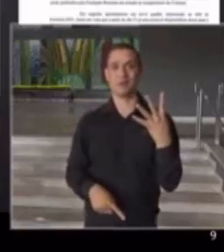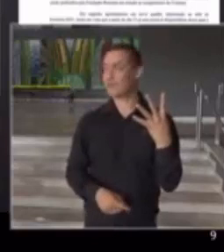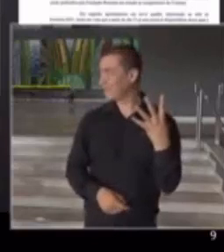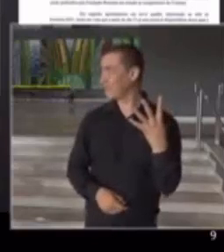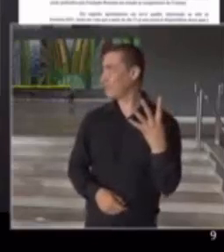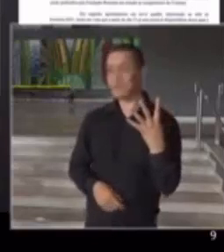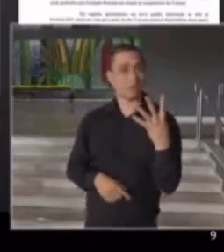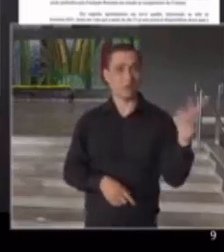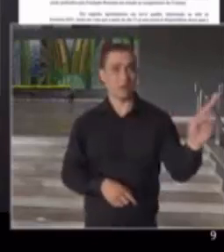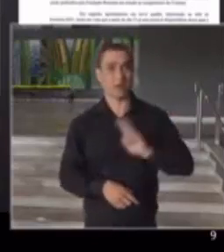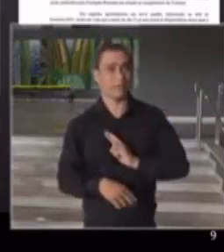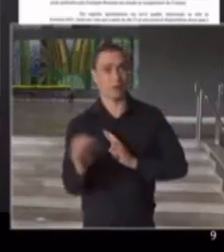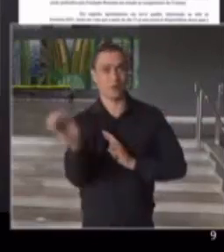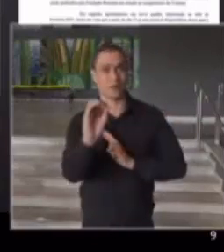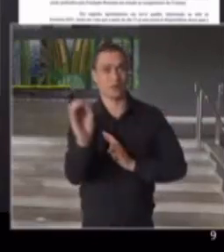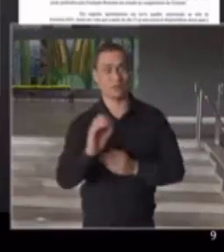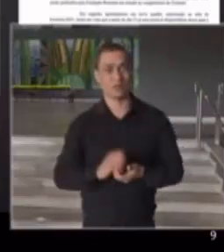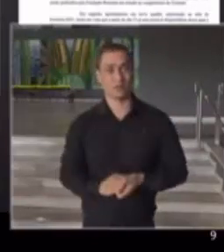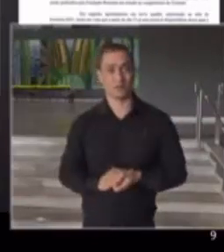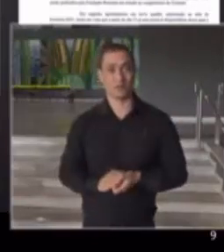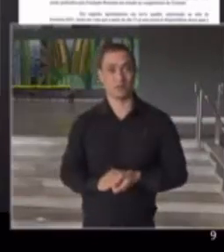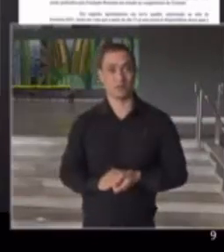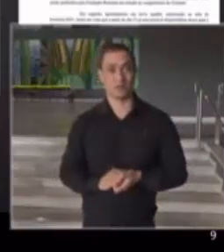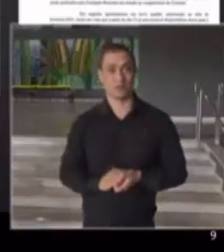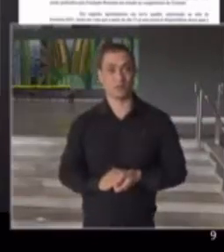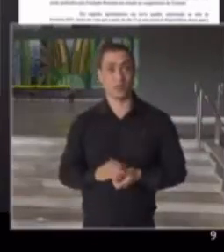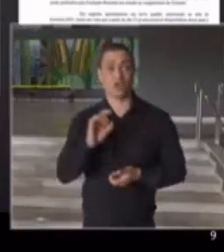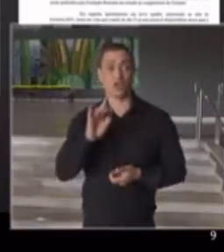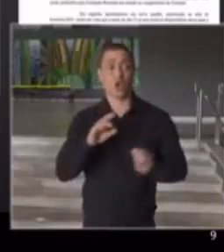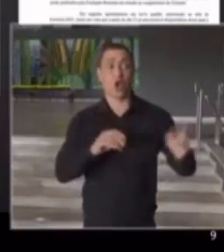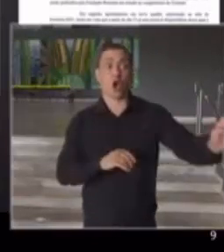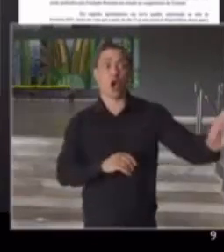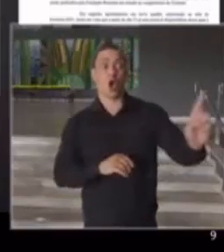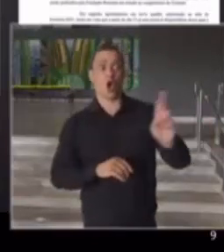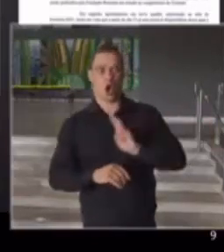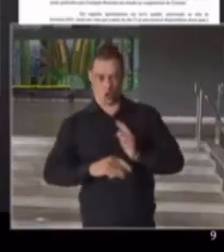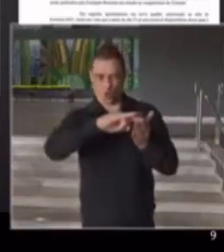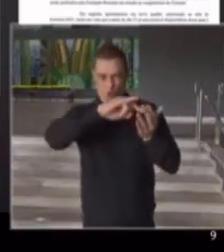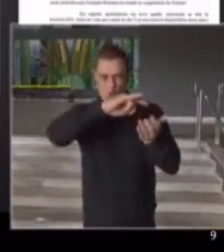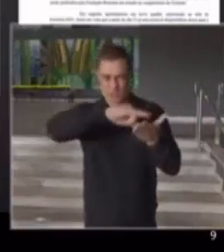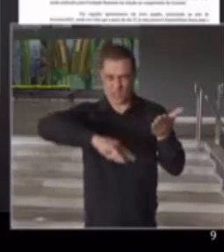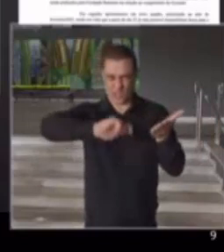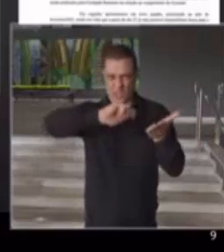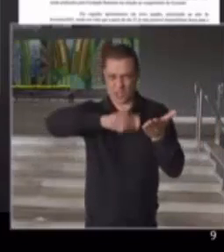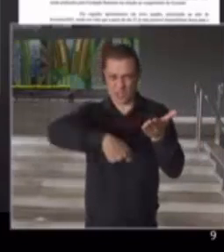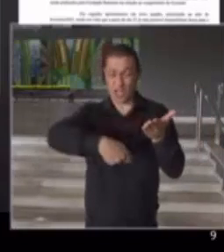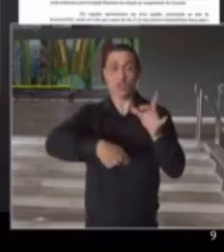tivemos resposta. A resposta saiu com a assinatura do contrato